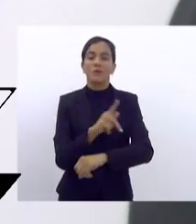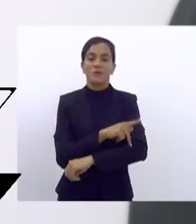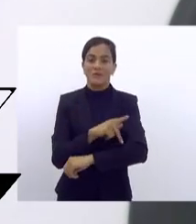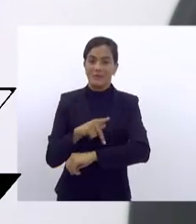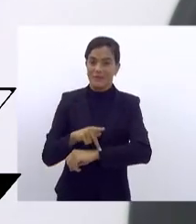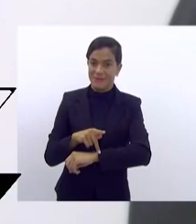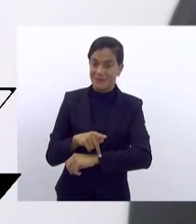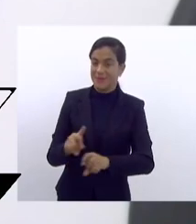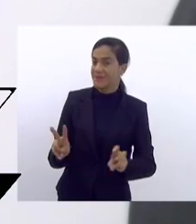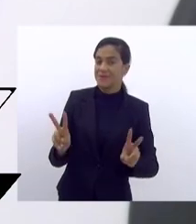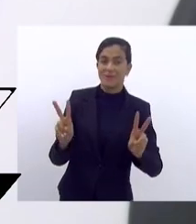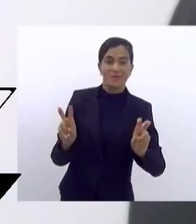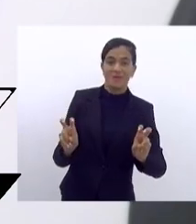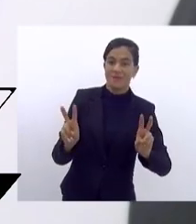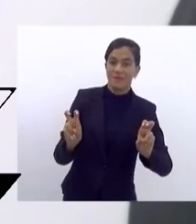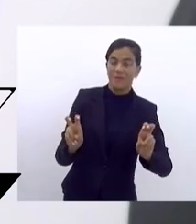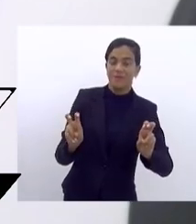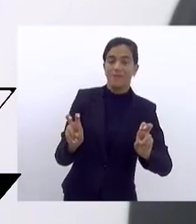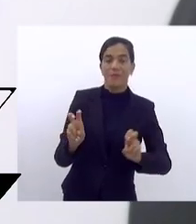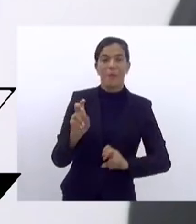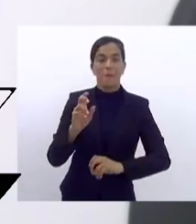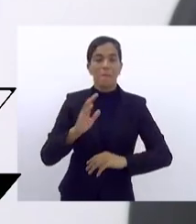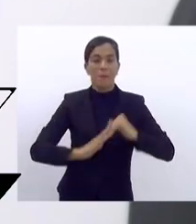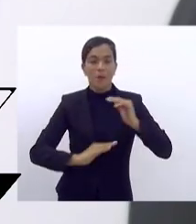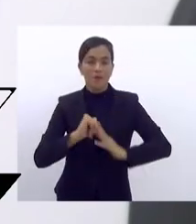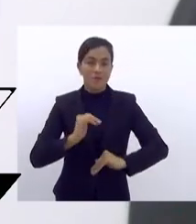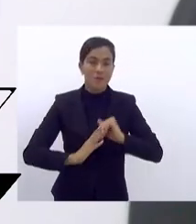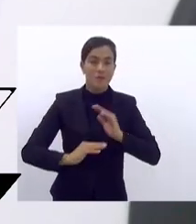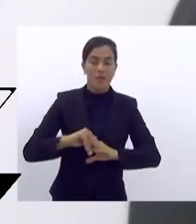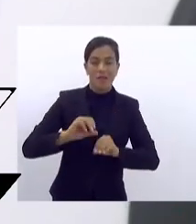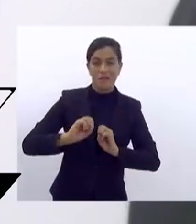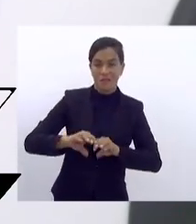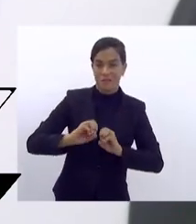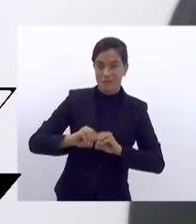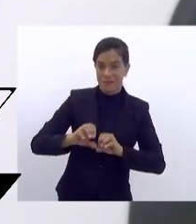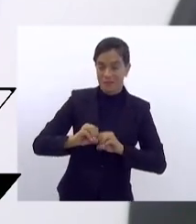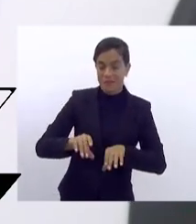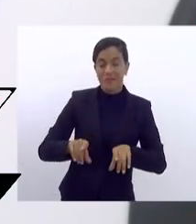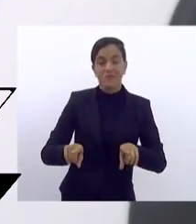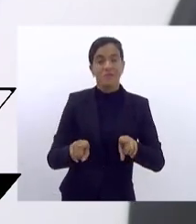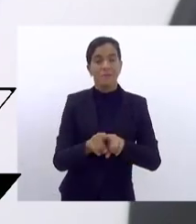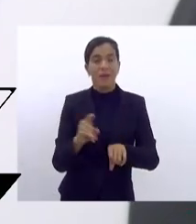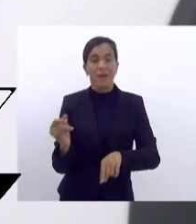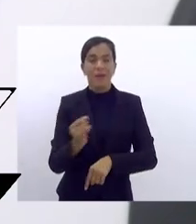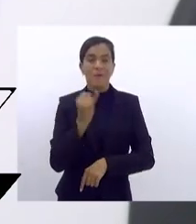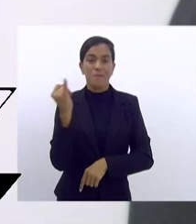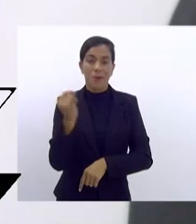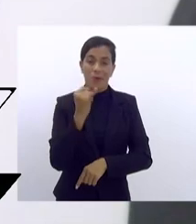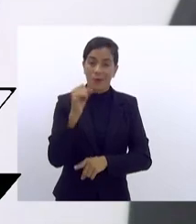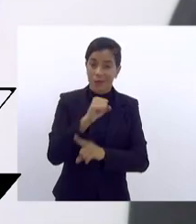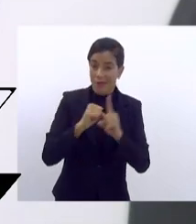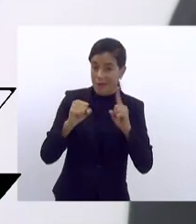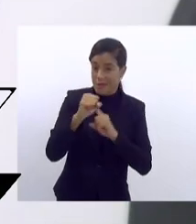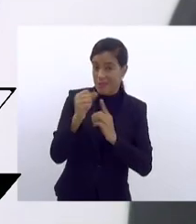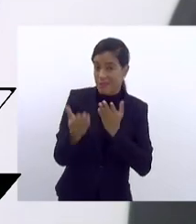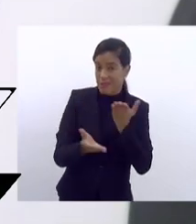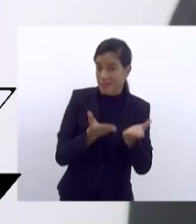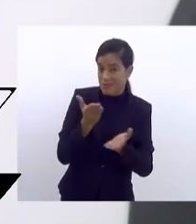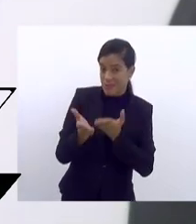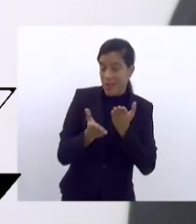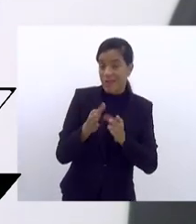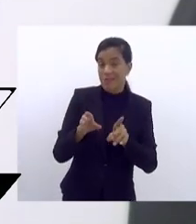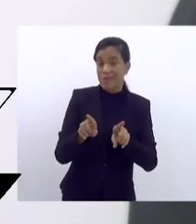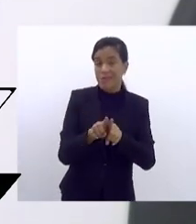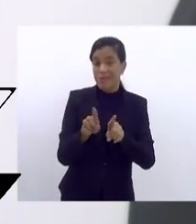para as questões envolvendo os profissionais de educação para a importância das assistentes sociais e dos